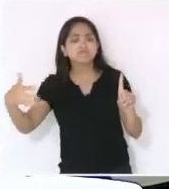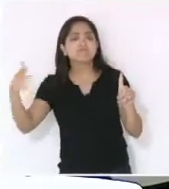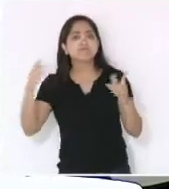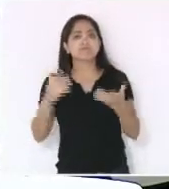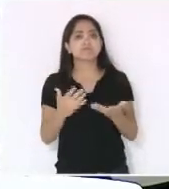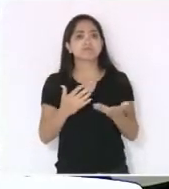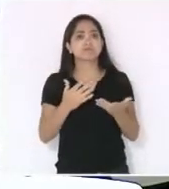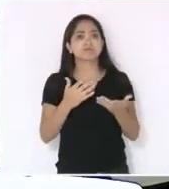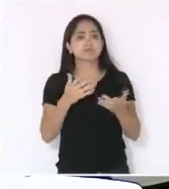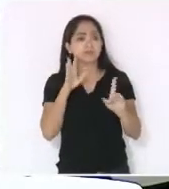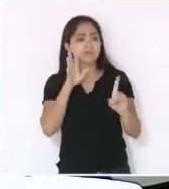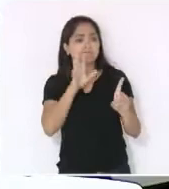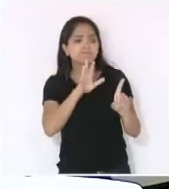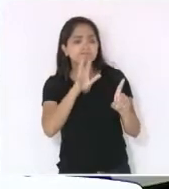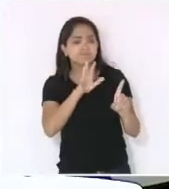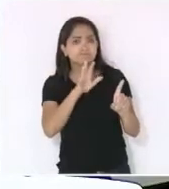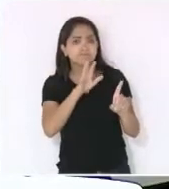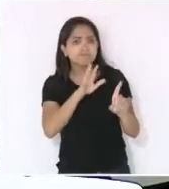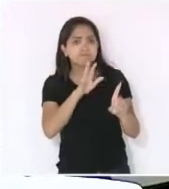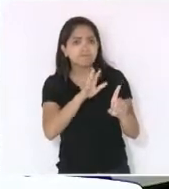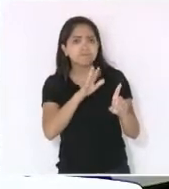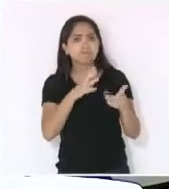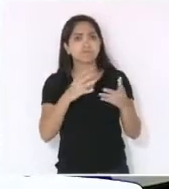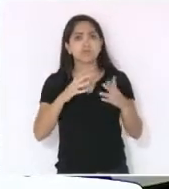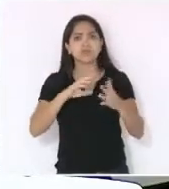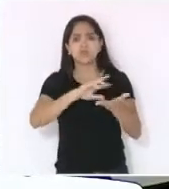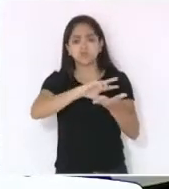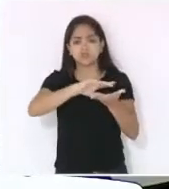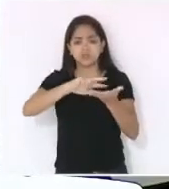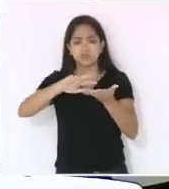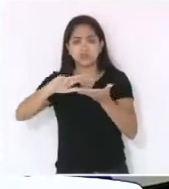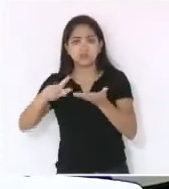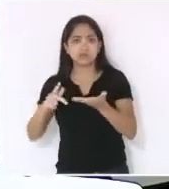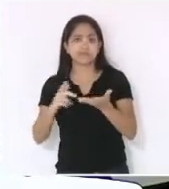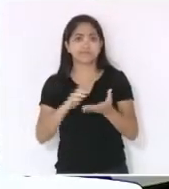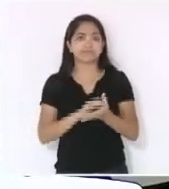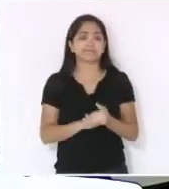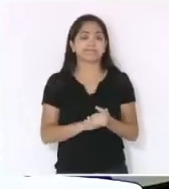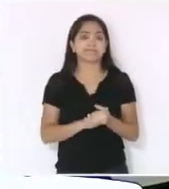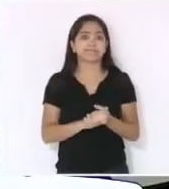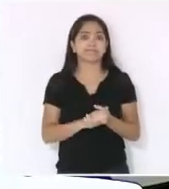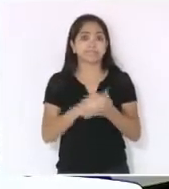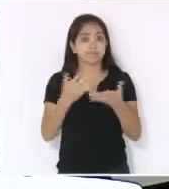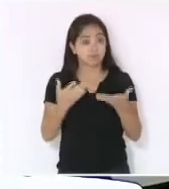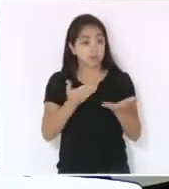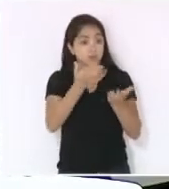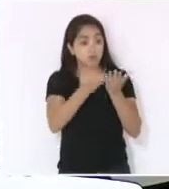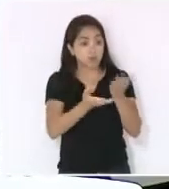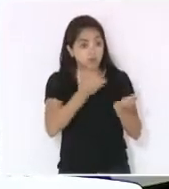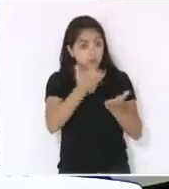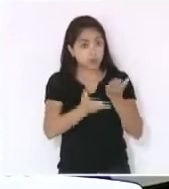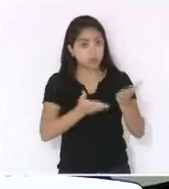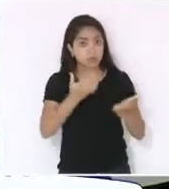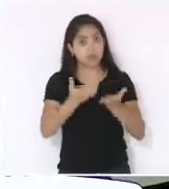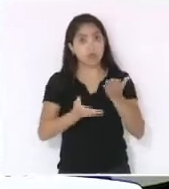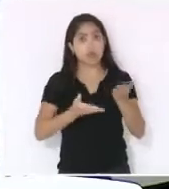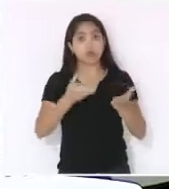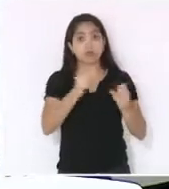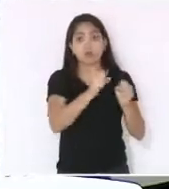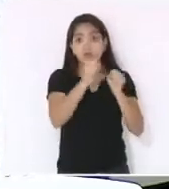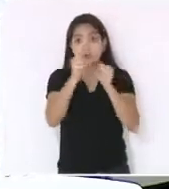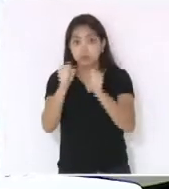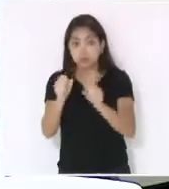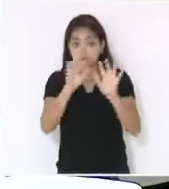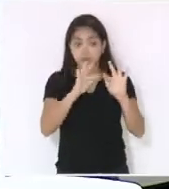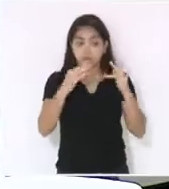de homotransfobia e de todas as suas nuances. O cuidado e empoderamento dessas famílias se